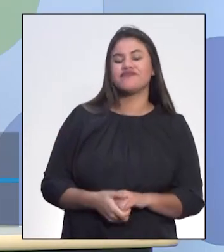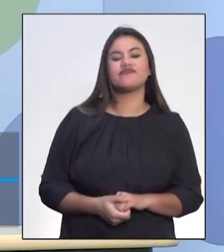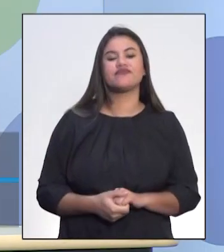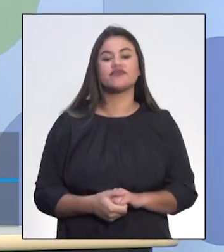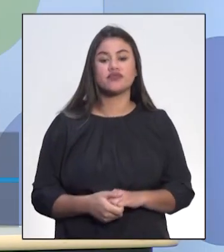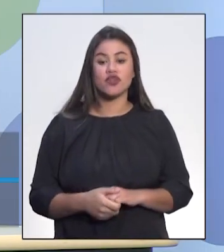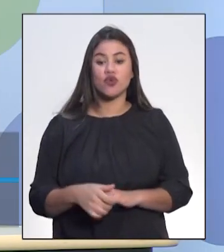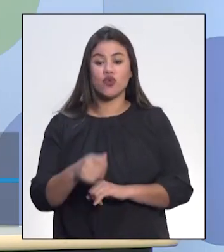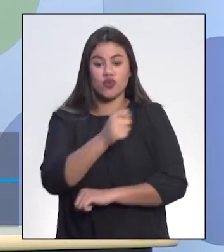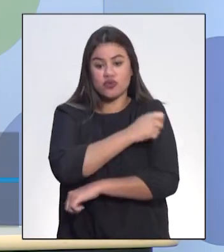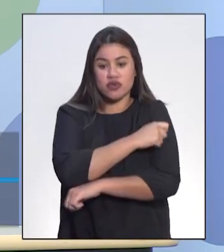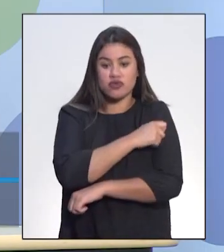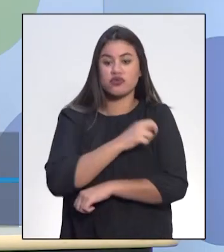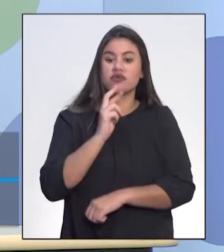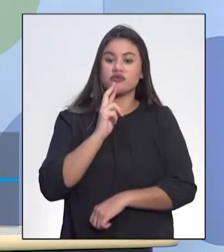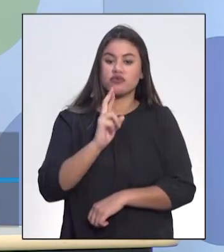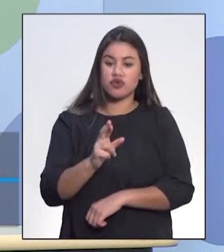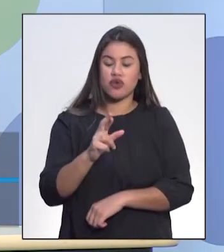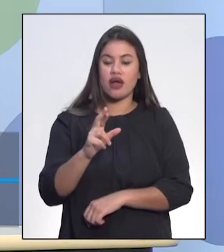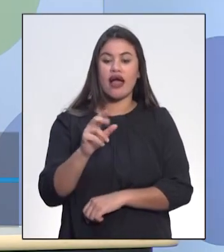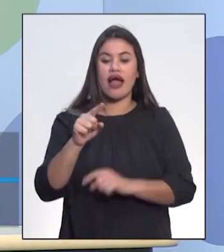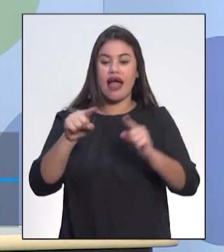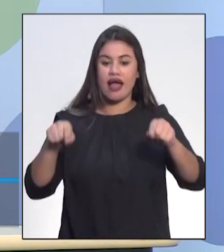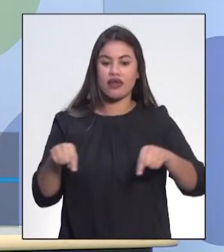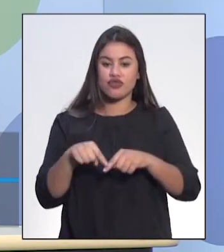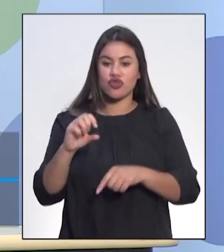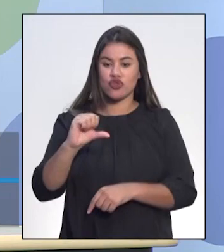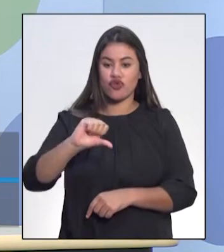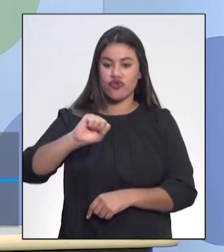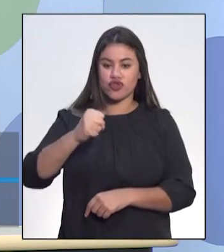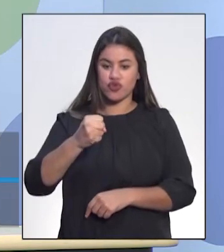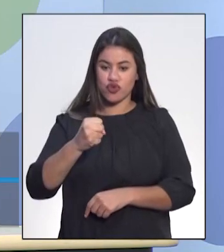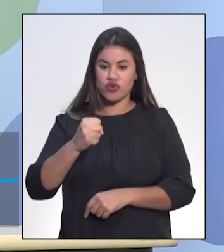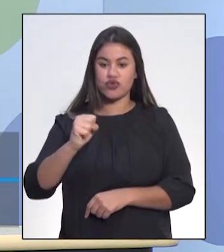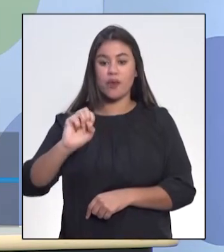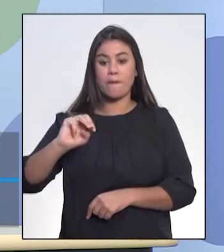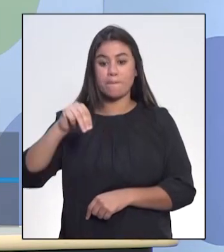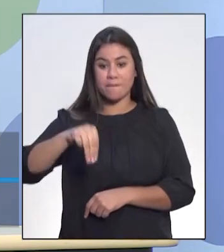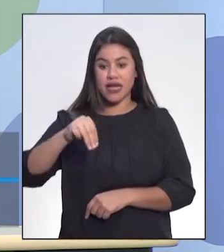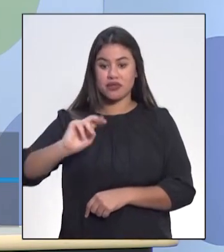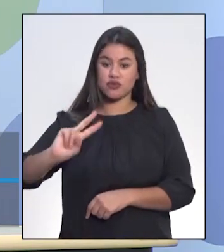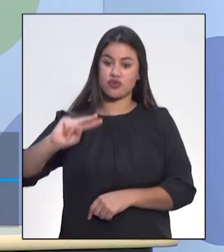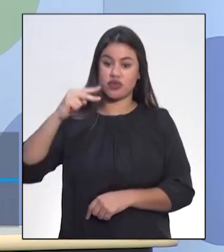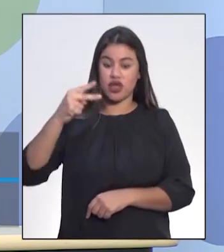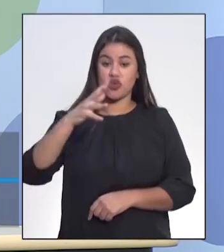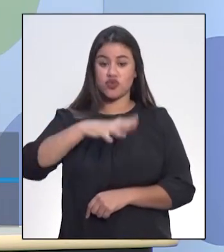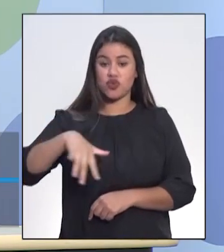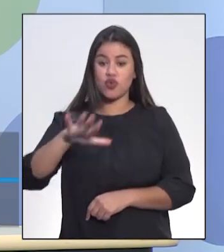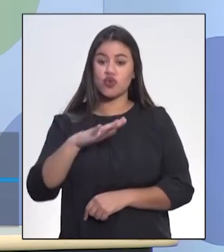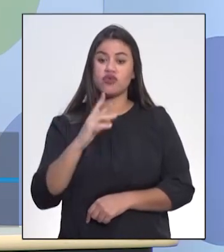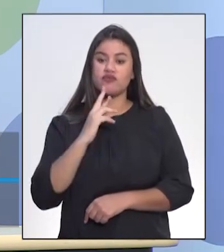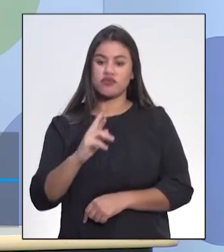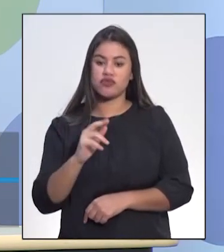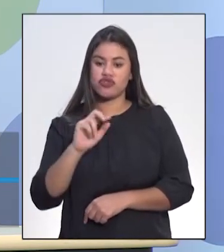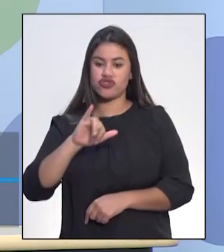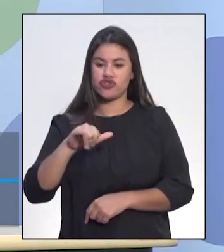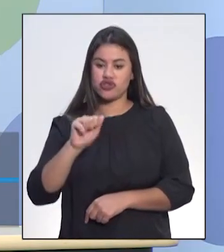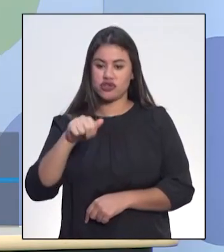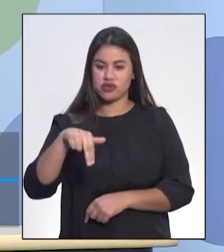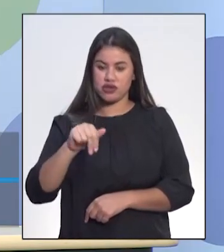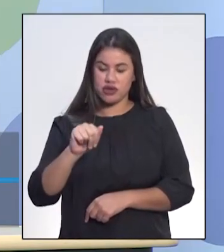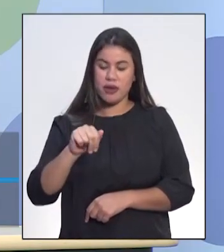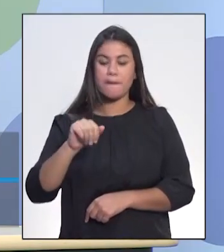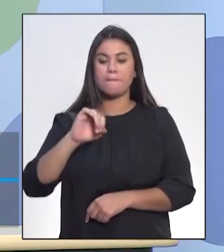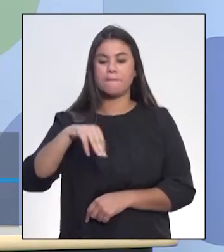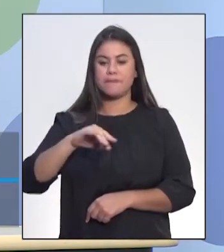os alunos responderam que a área dá 98 metros quadrados. Entre todo mundo que respondeu, tem lá o Jean, o